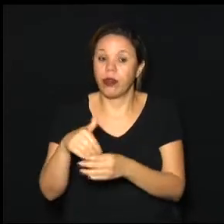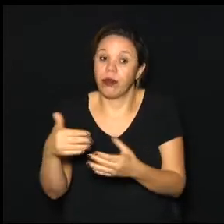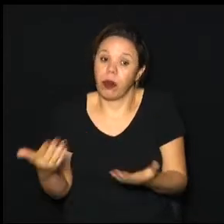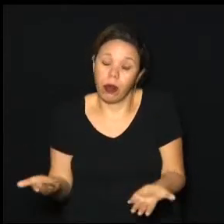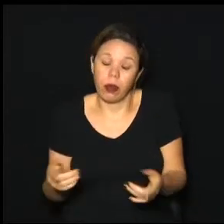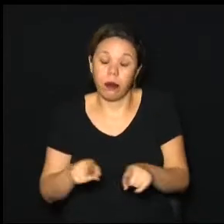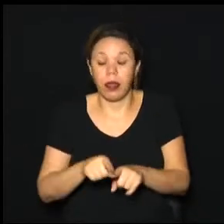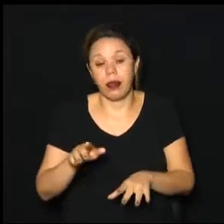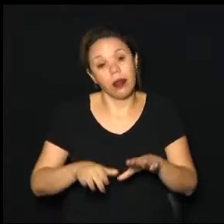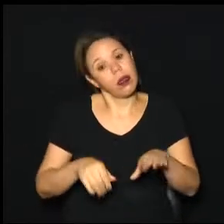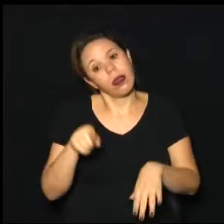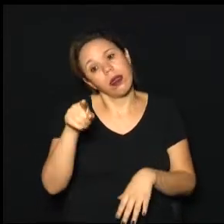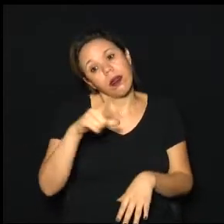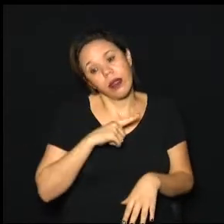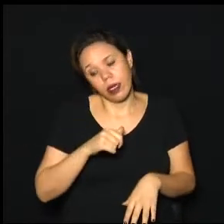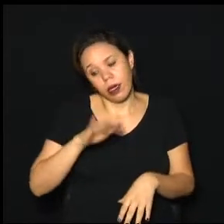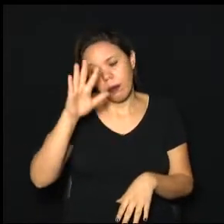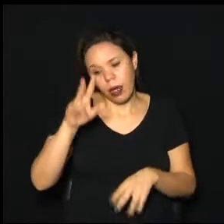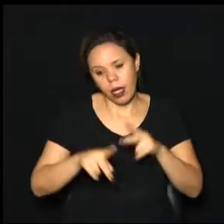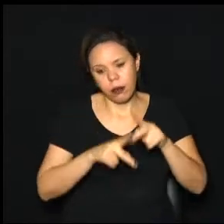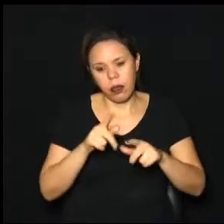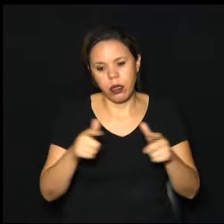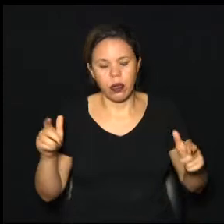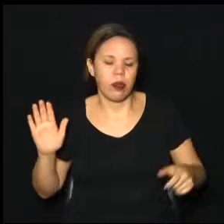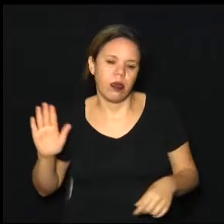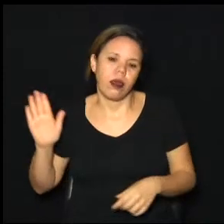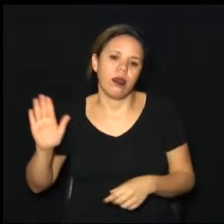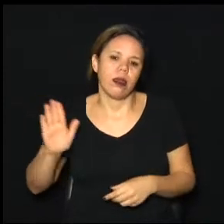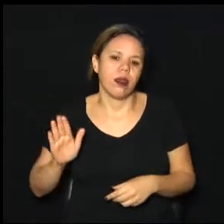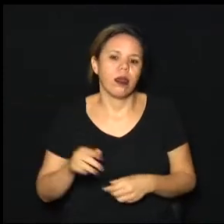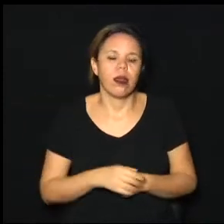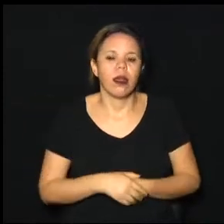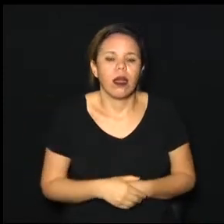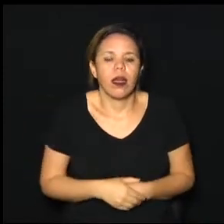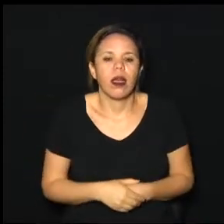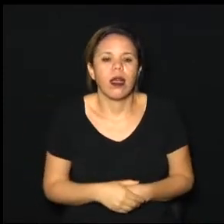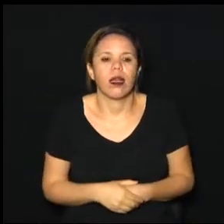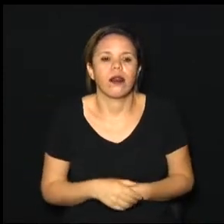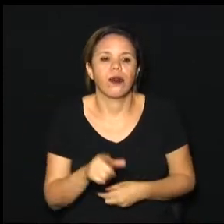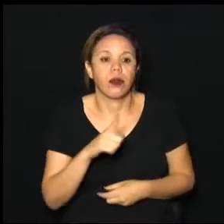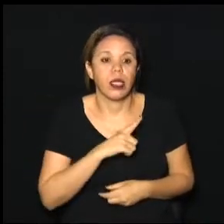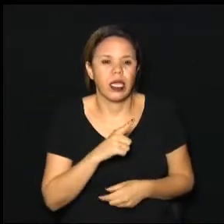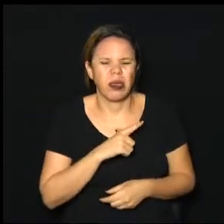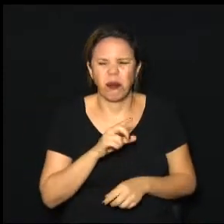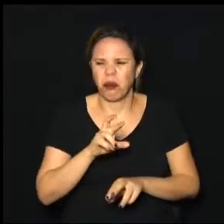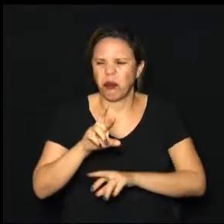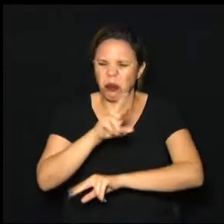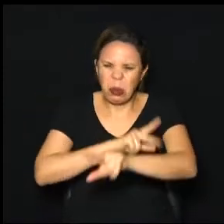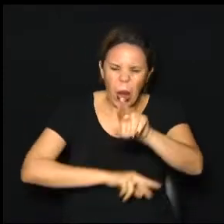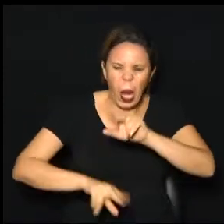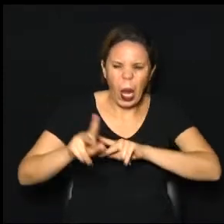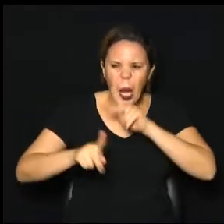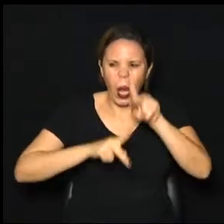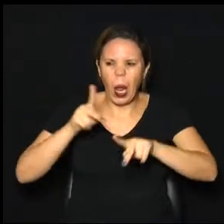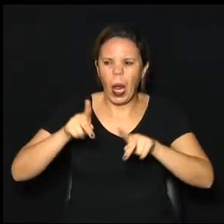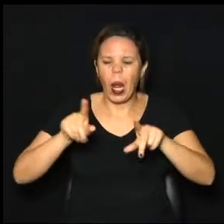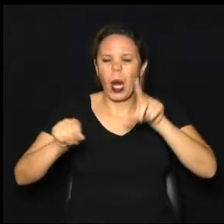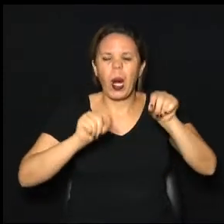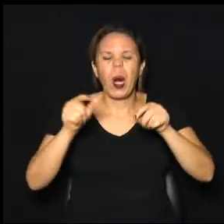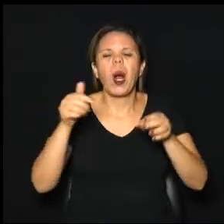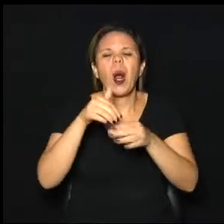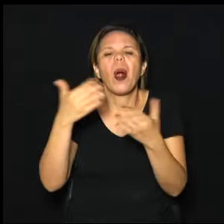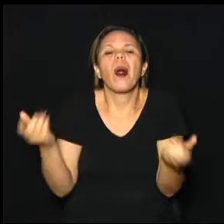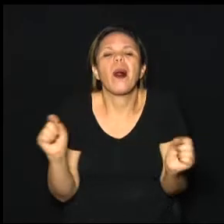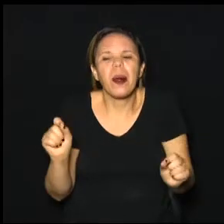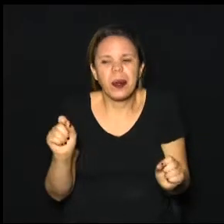Na medida em que você tem mais candidatos, né? Na medida em que você tem essa pulverização de votos nesse maior